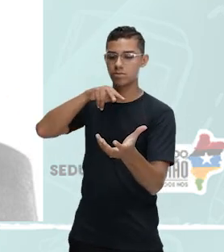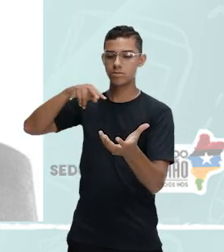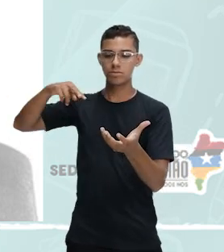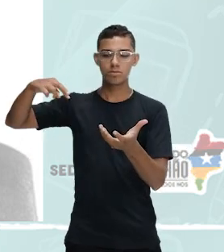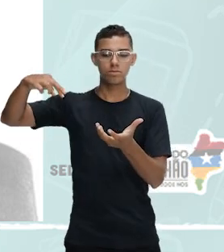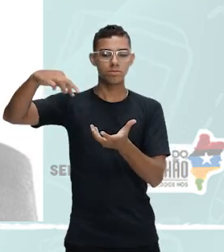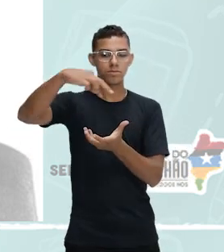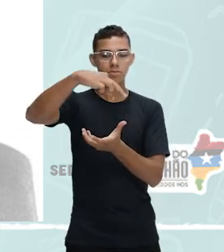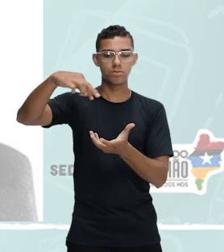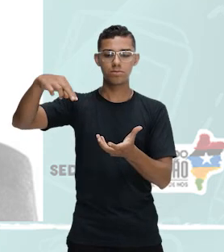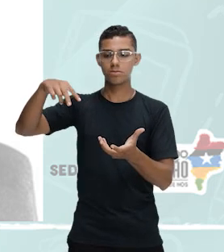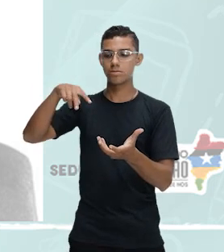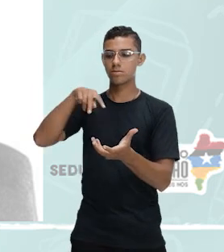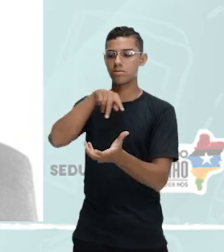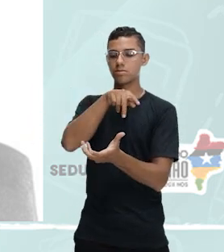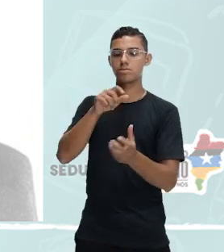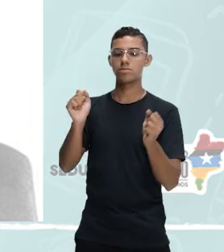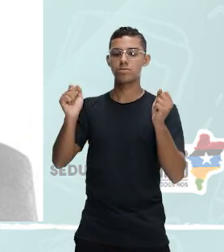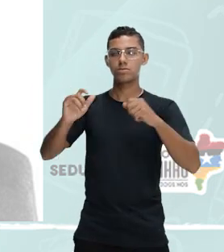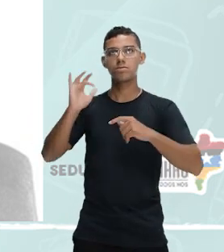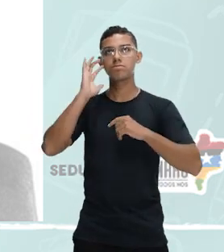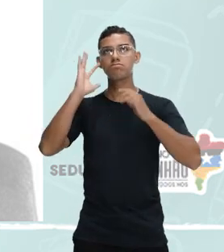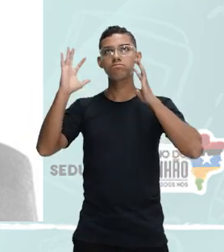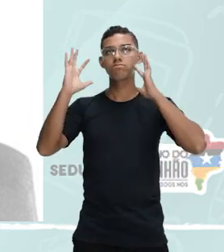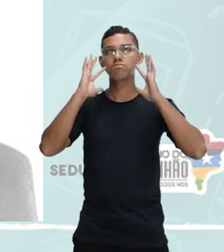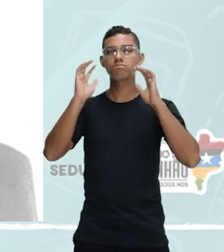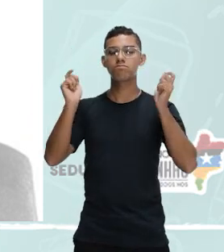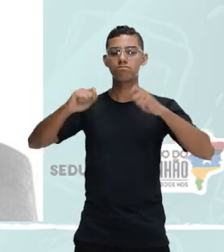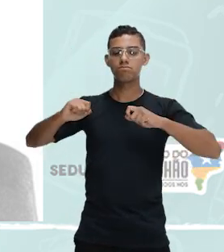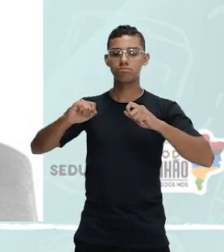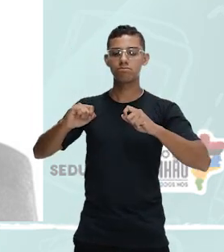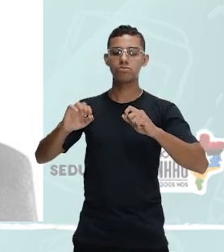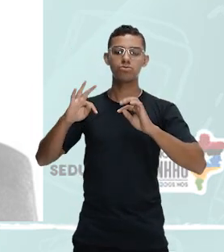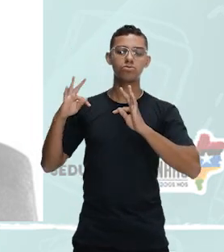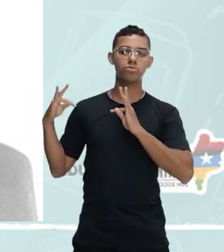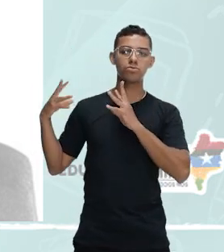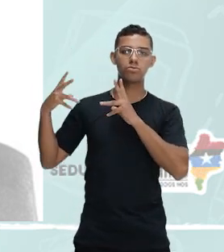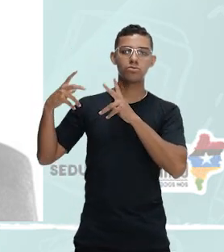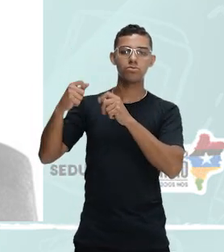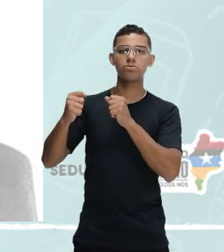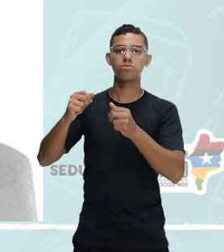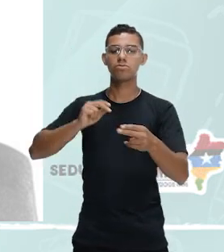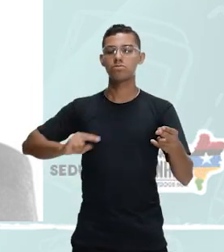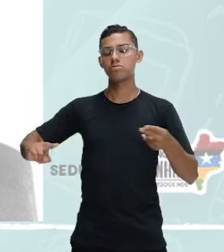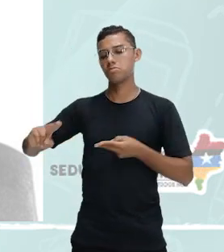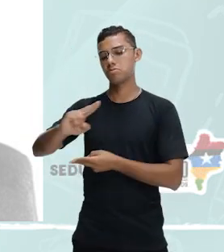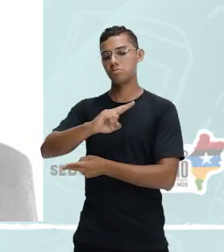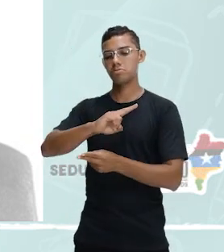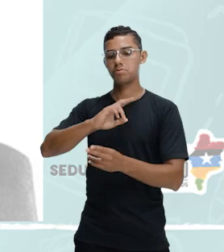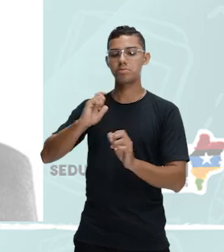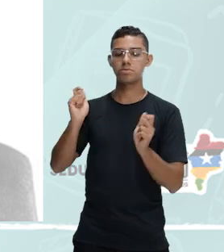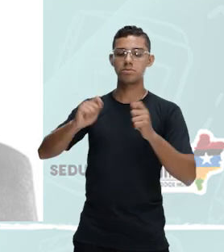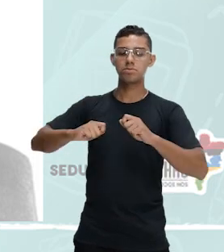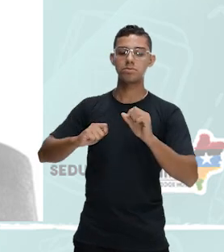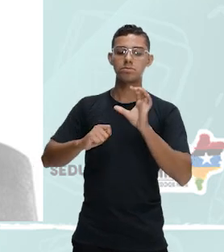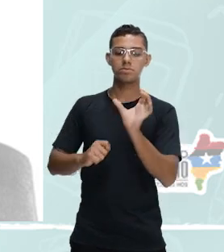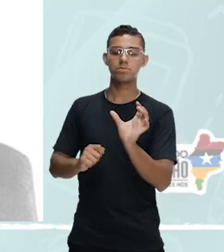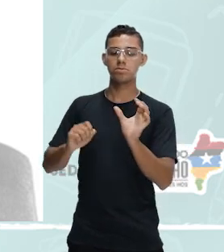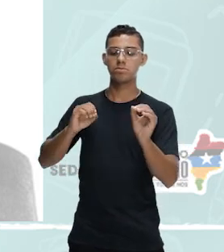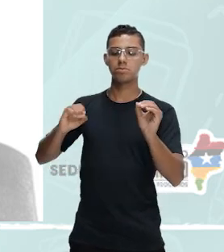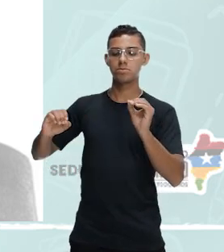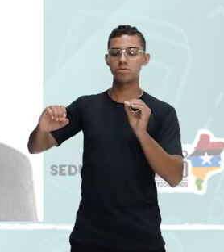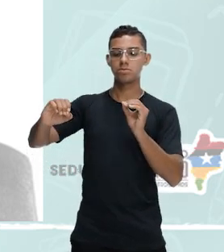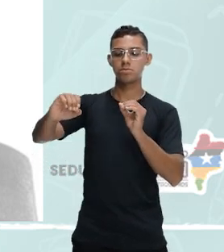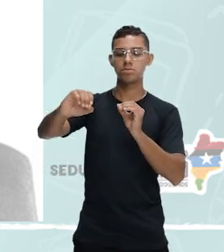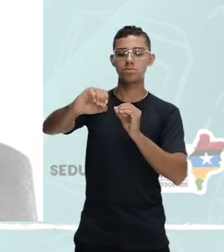indicando que a Terra seria o centro do universo e todos os astros estariam girando aí ao seu redor. Okay?